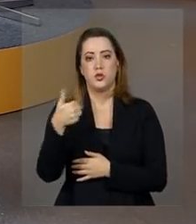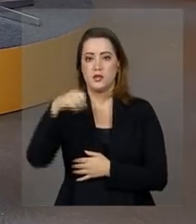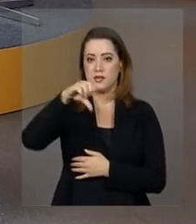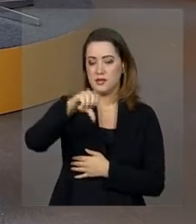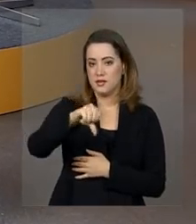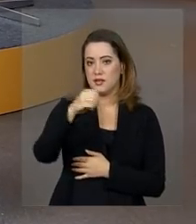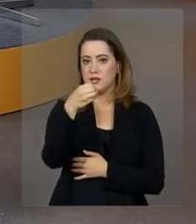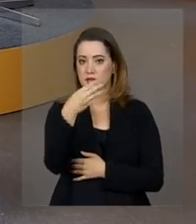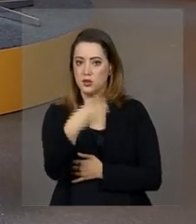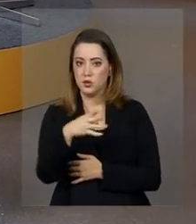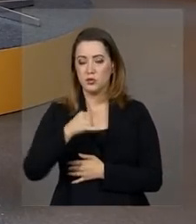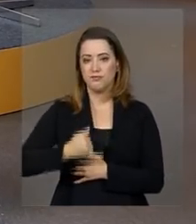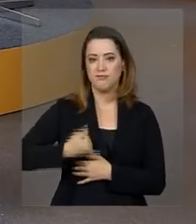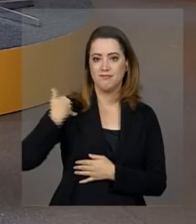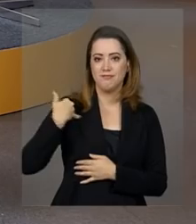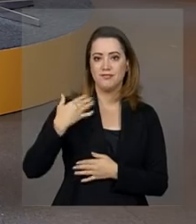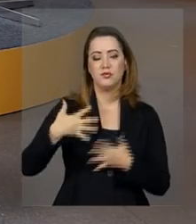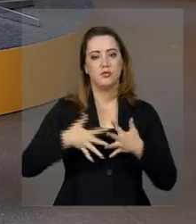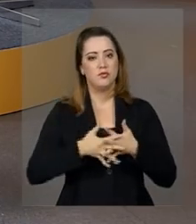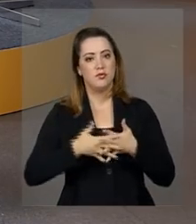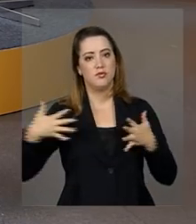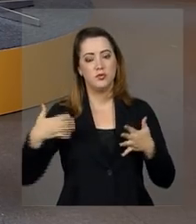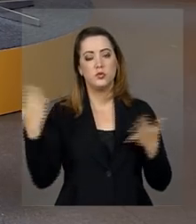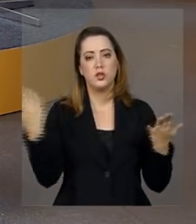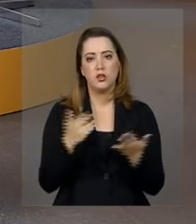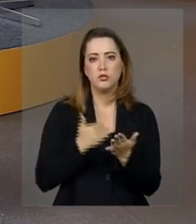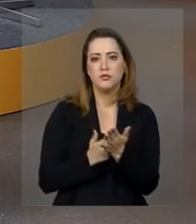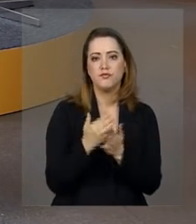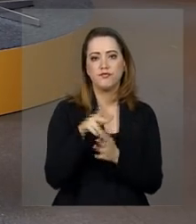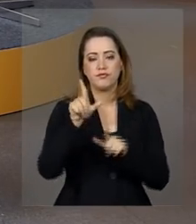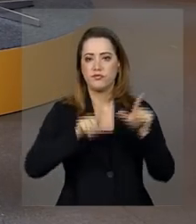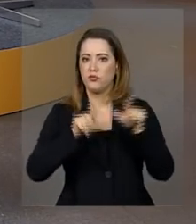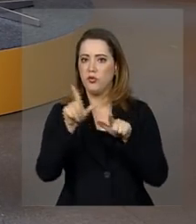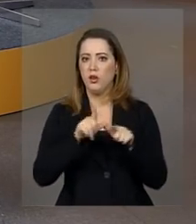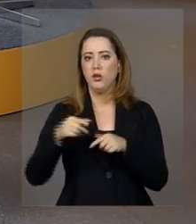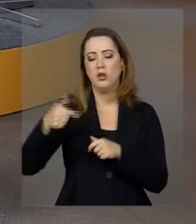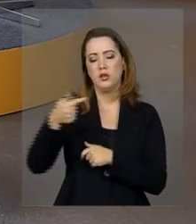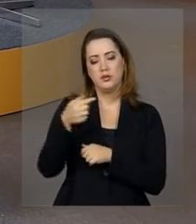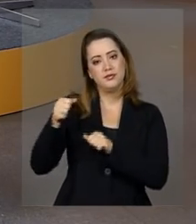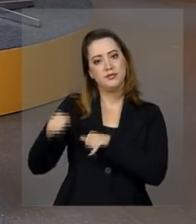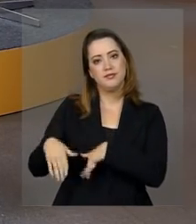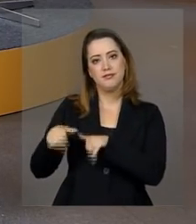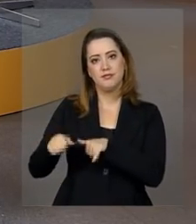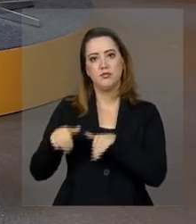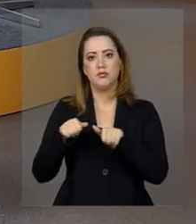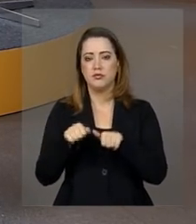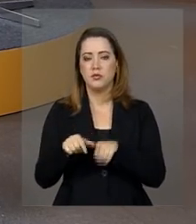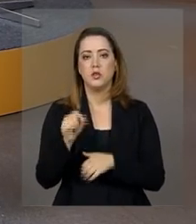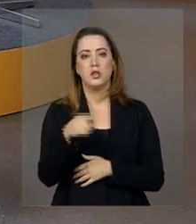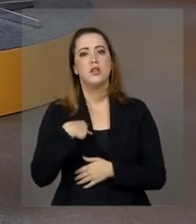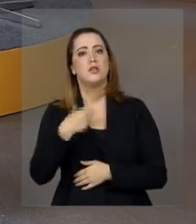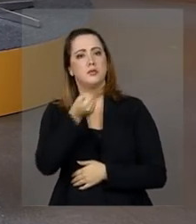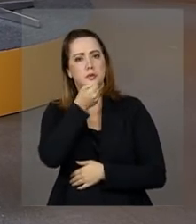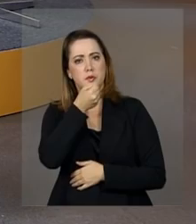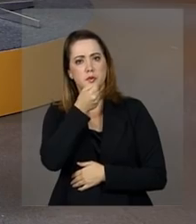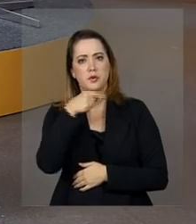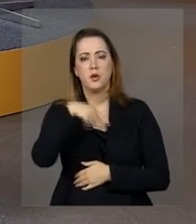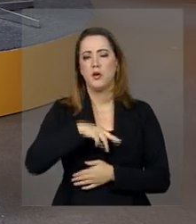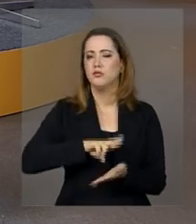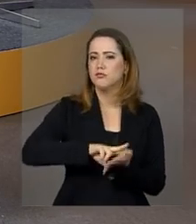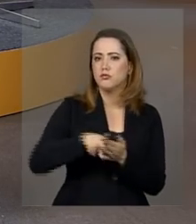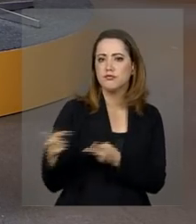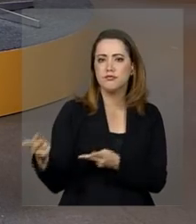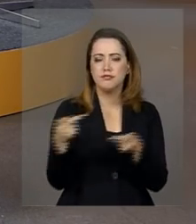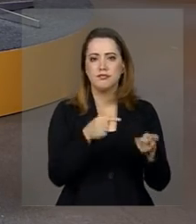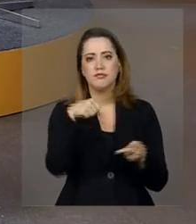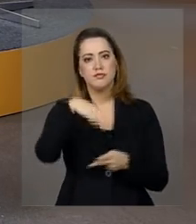agora você acompanha aqui na TV NBR a cobertura do desfile de 7 de setembro. Vamos ter reportagens especiais, convidados da Marinha,